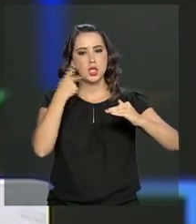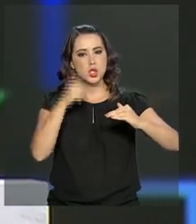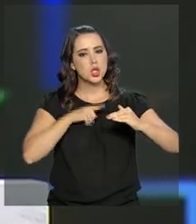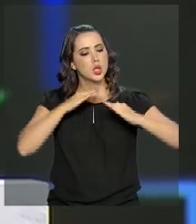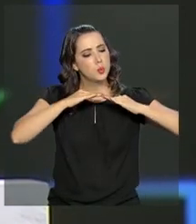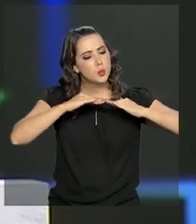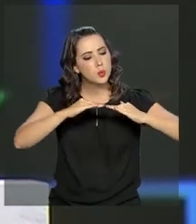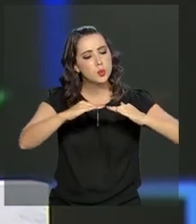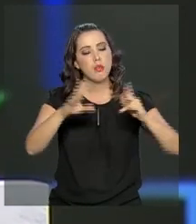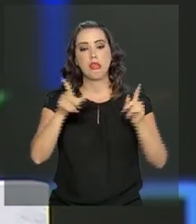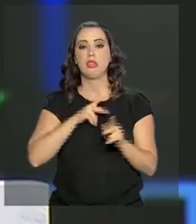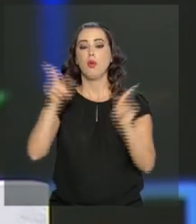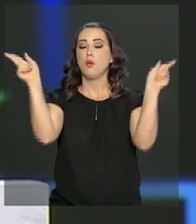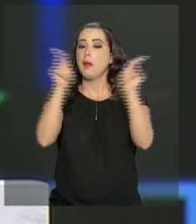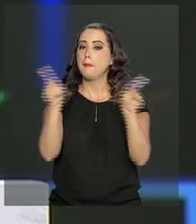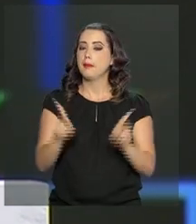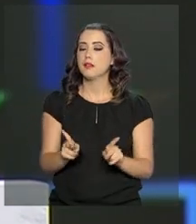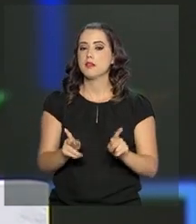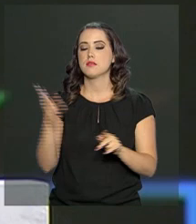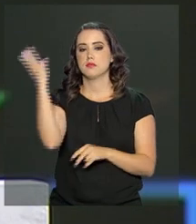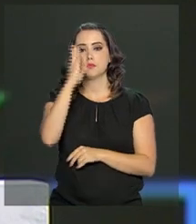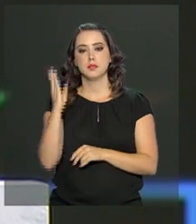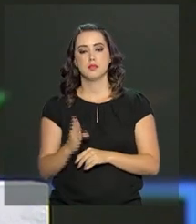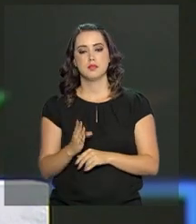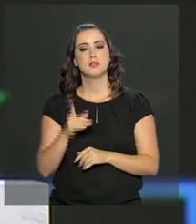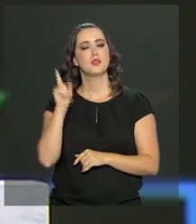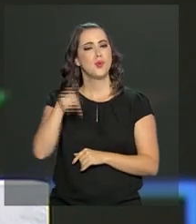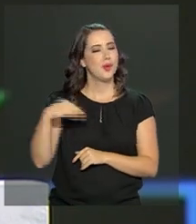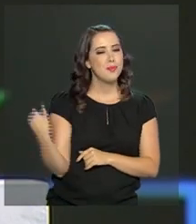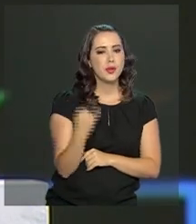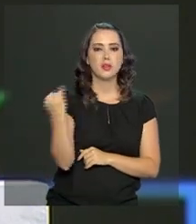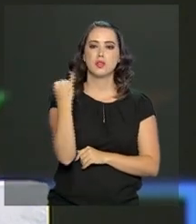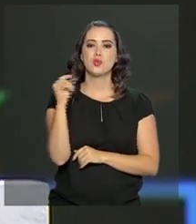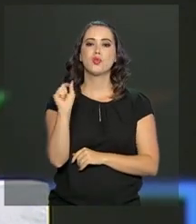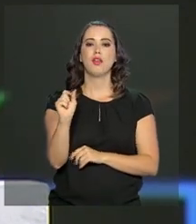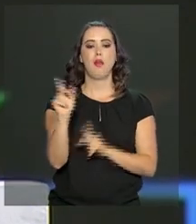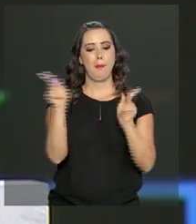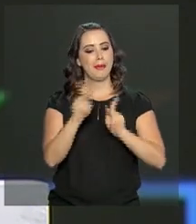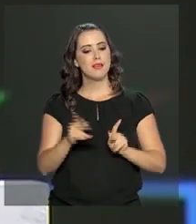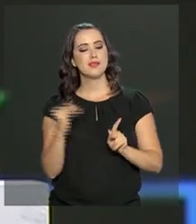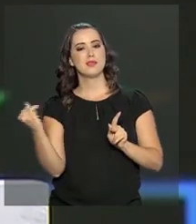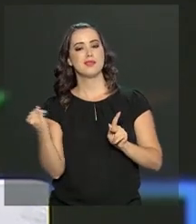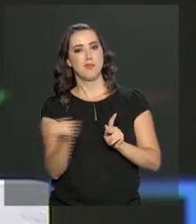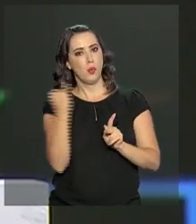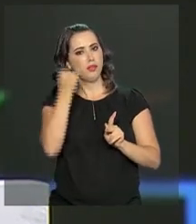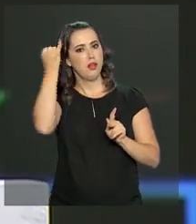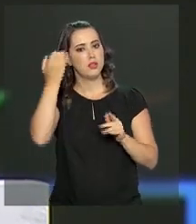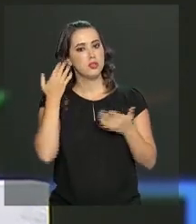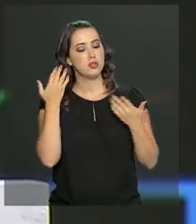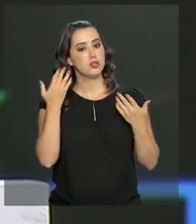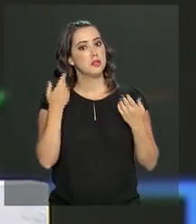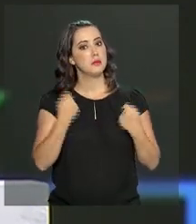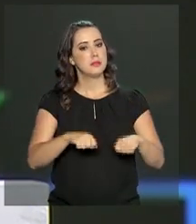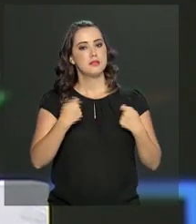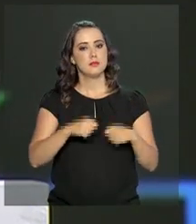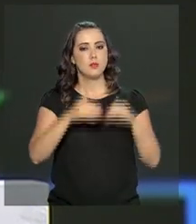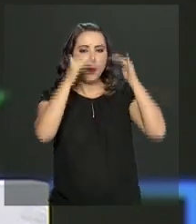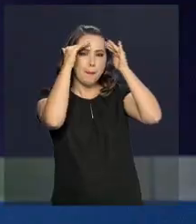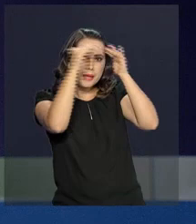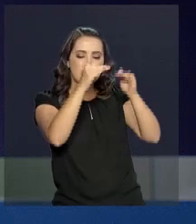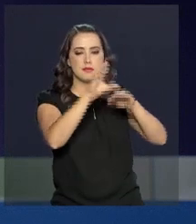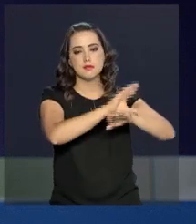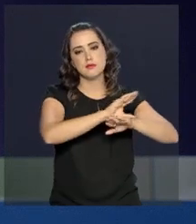a pacificação nacional, e isso é fundamental, não é? É preciso cumprir rigorosamente a